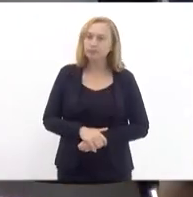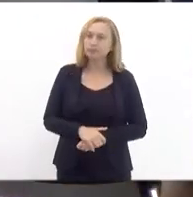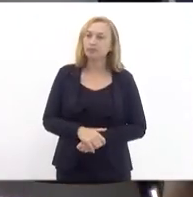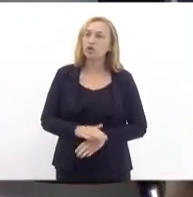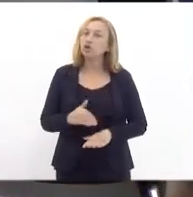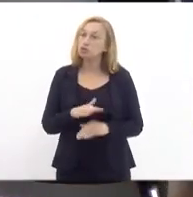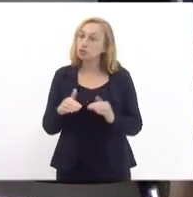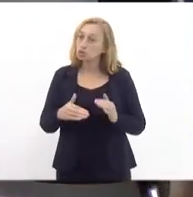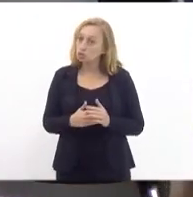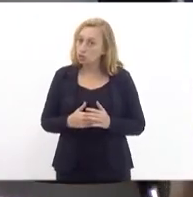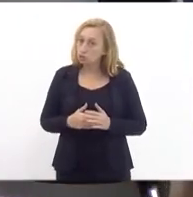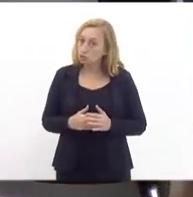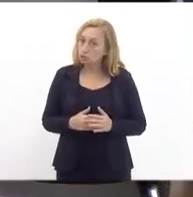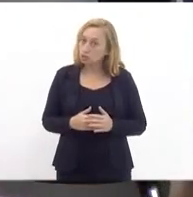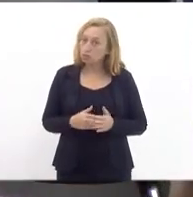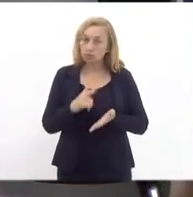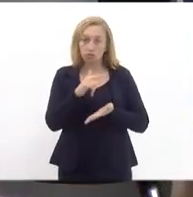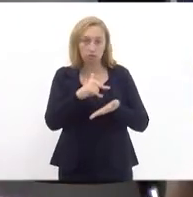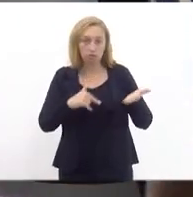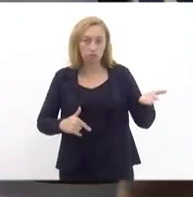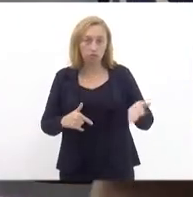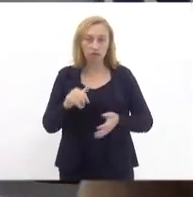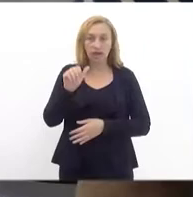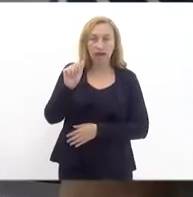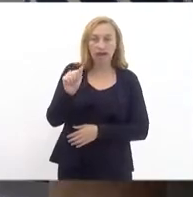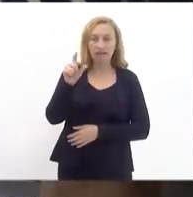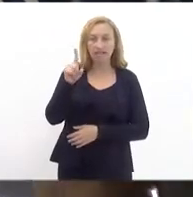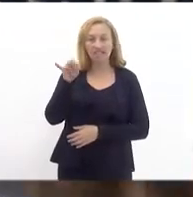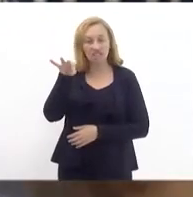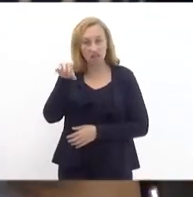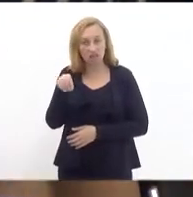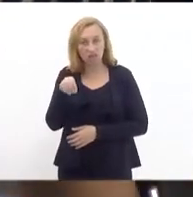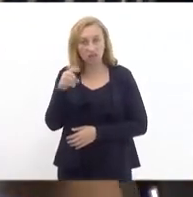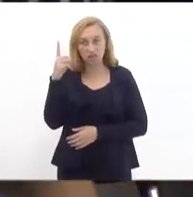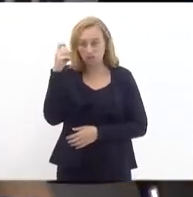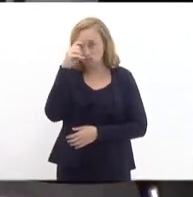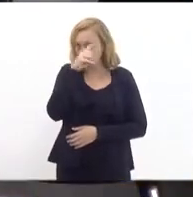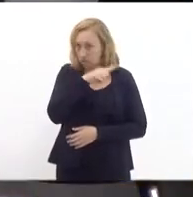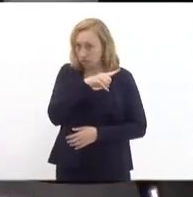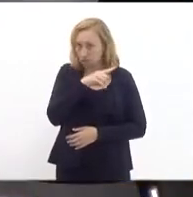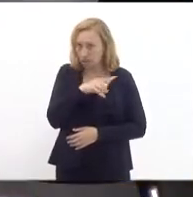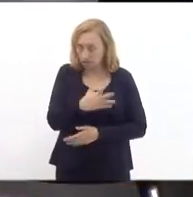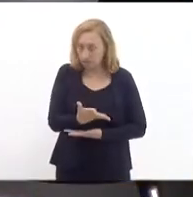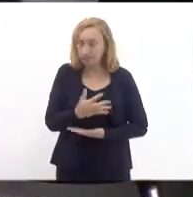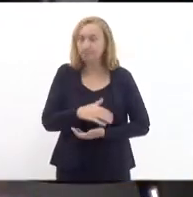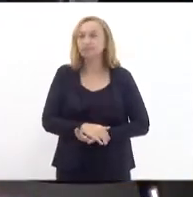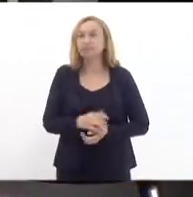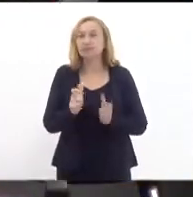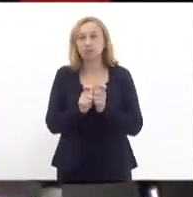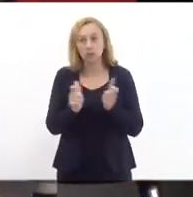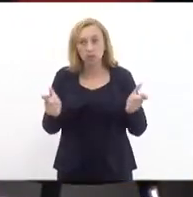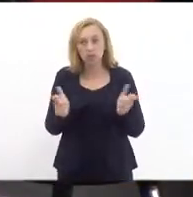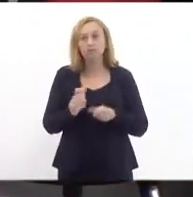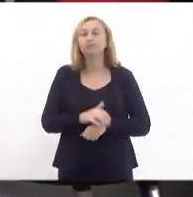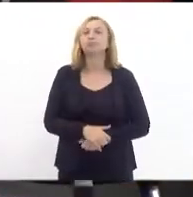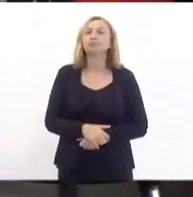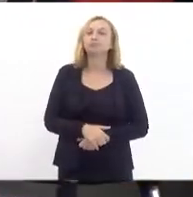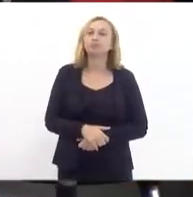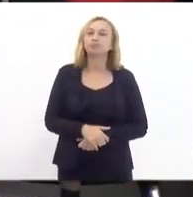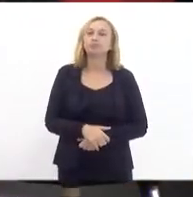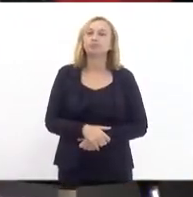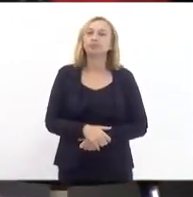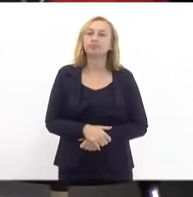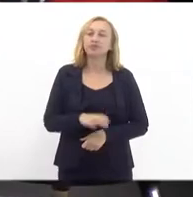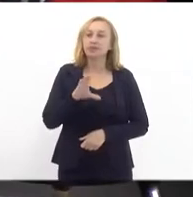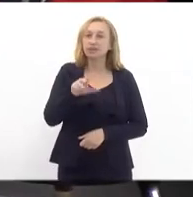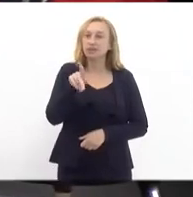todos os termos aditivos, as dificuldades da gente fazer as arguições são muito grandes.